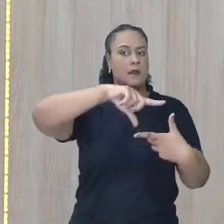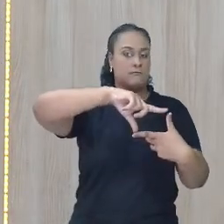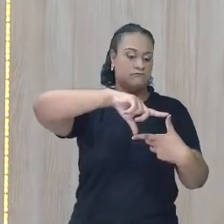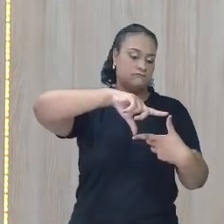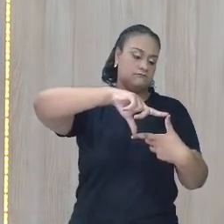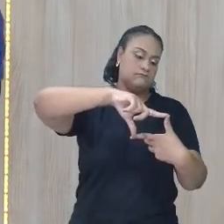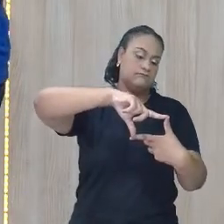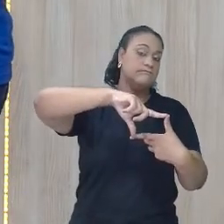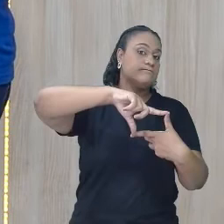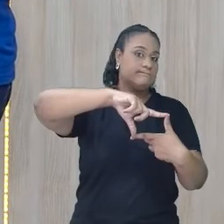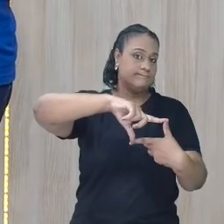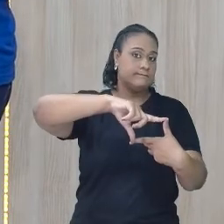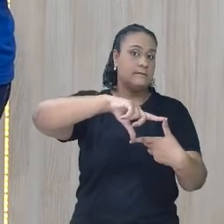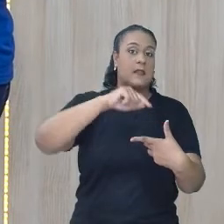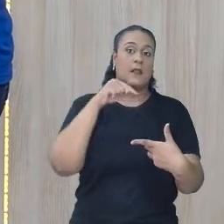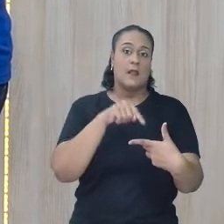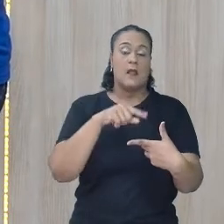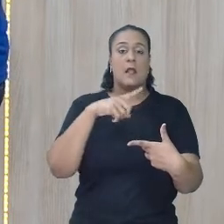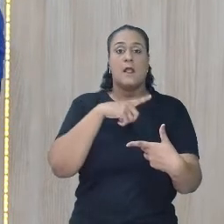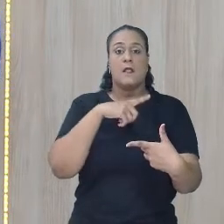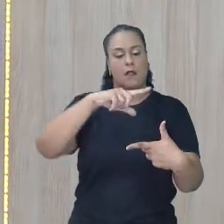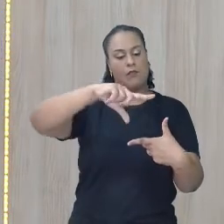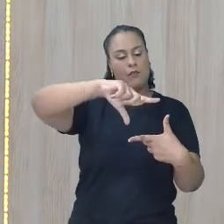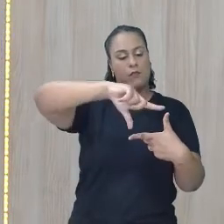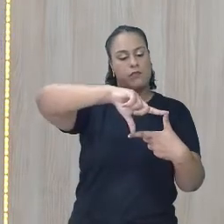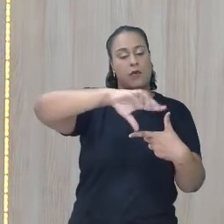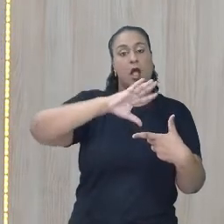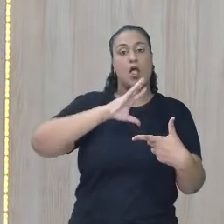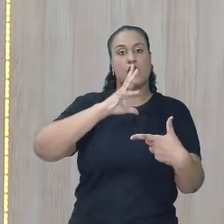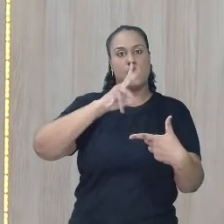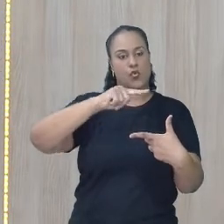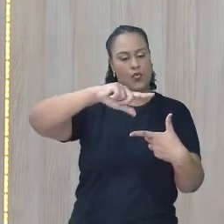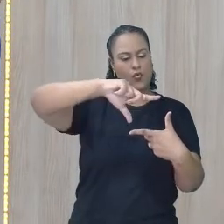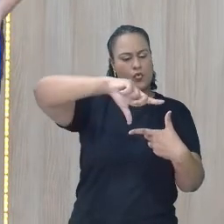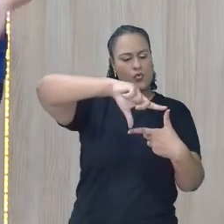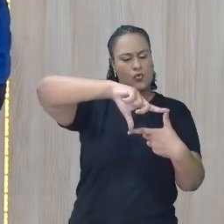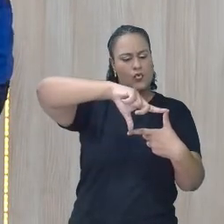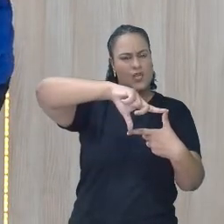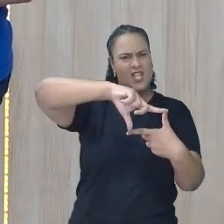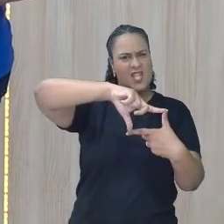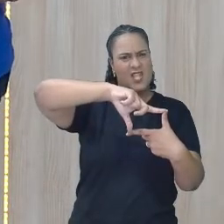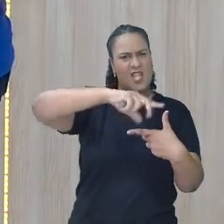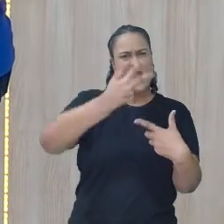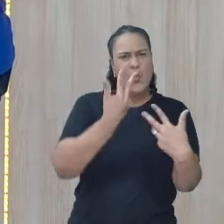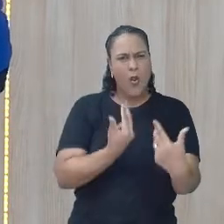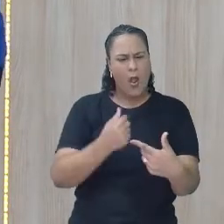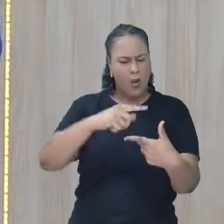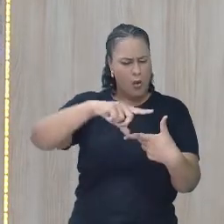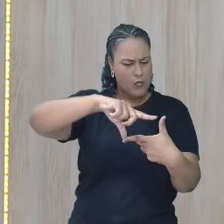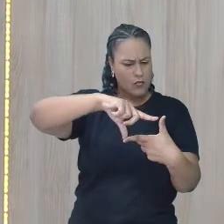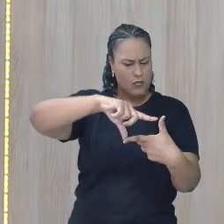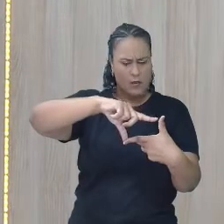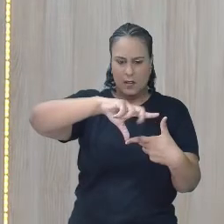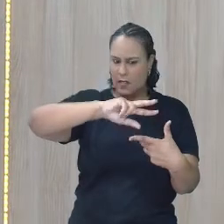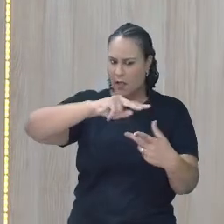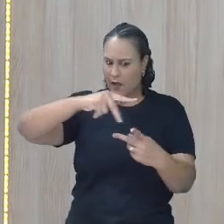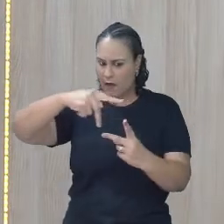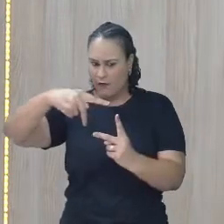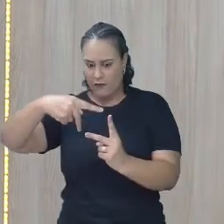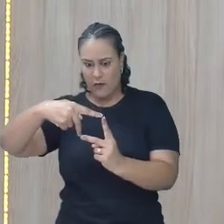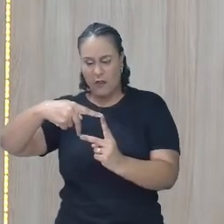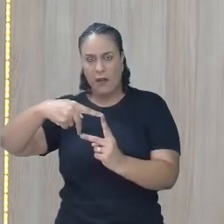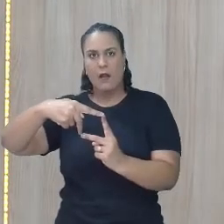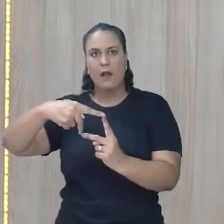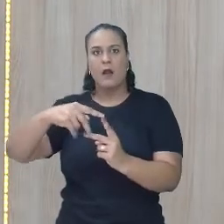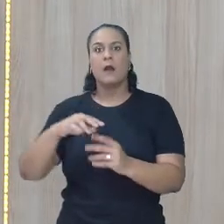Se eu tenho que um retângulo, quando tem todos os lados com a mesma medida, vira um quadrado, quando um bloco retangular